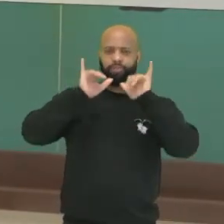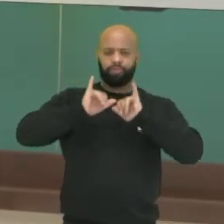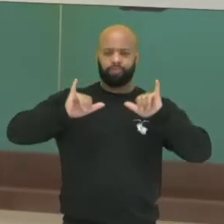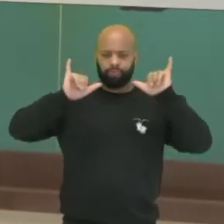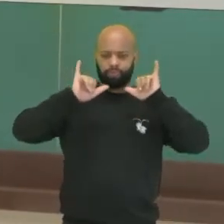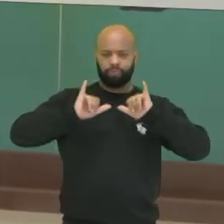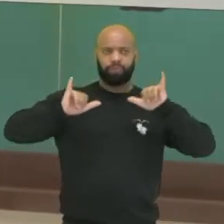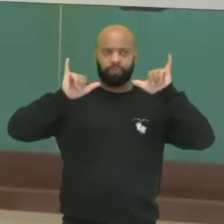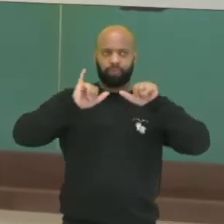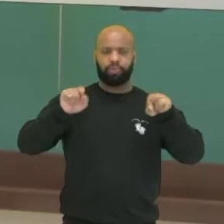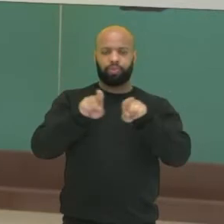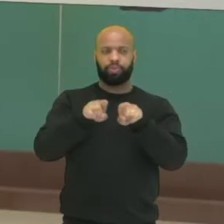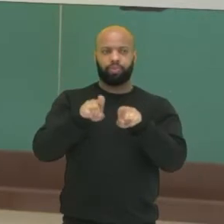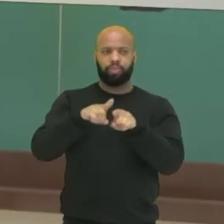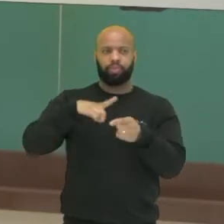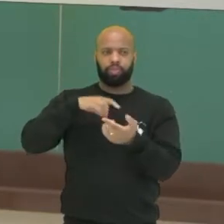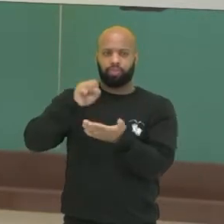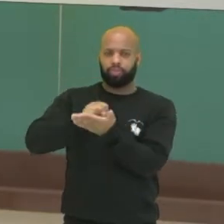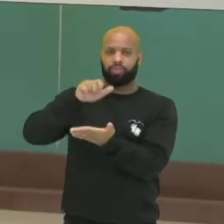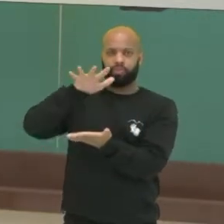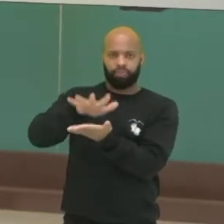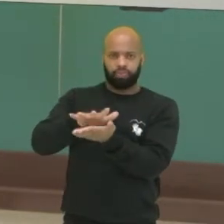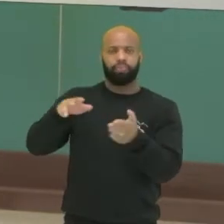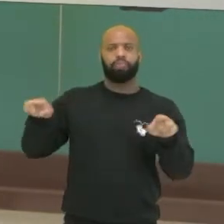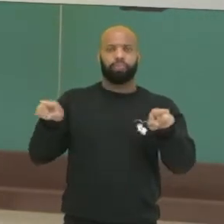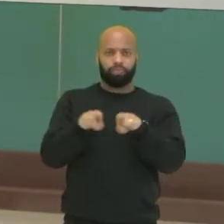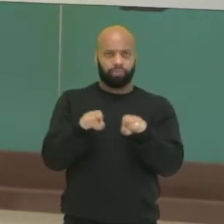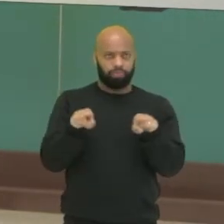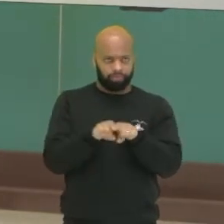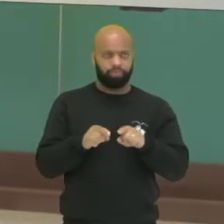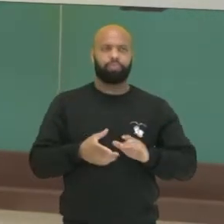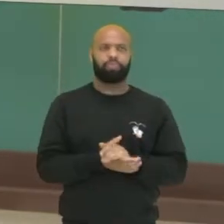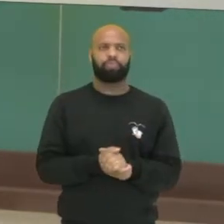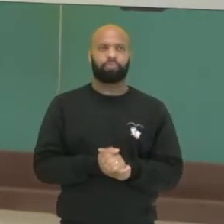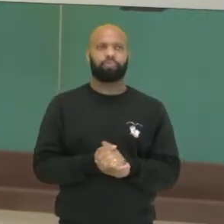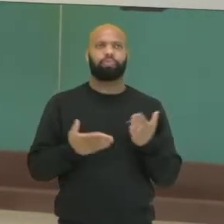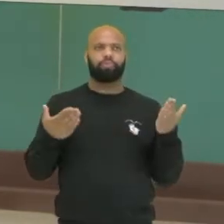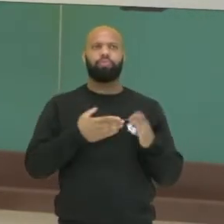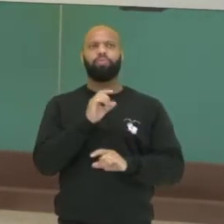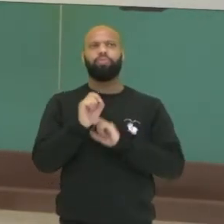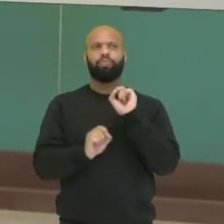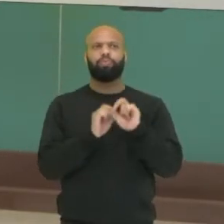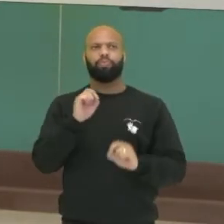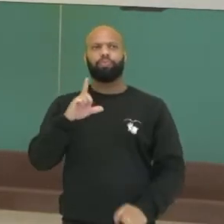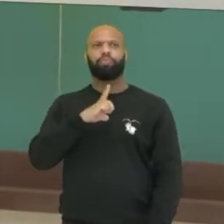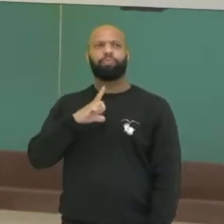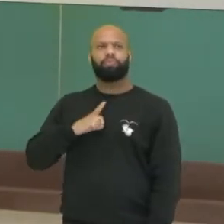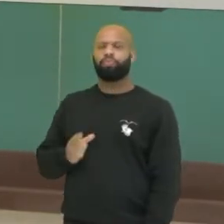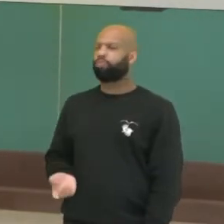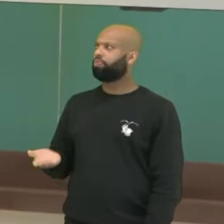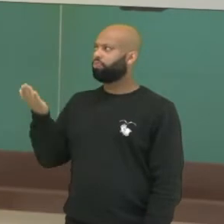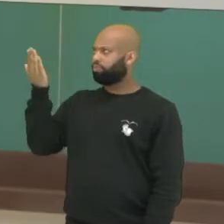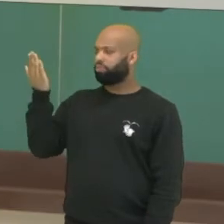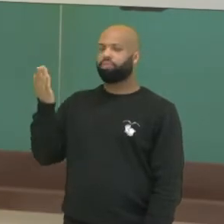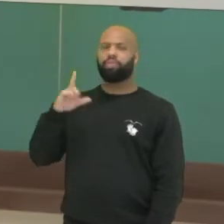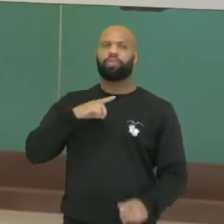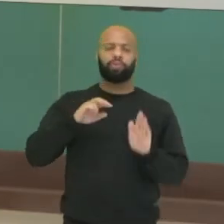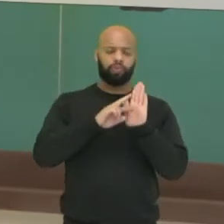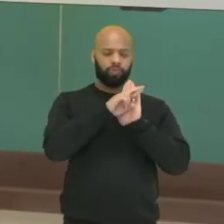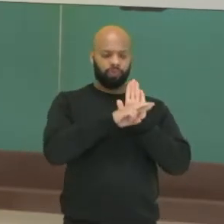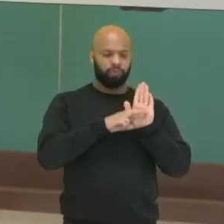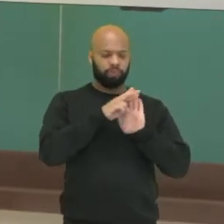com multas para a empresa. Vamos observar aqui então o que está dizendo lá a